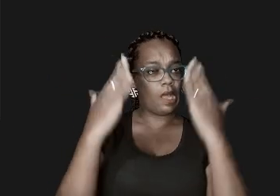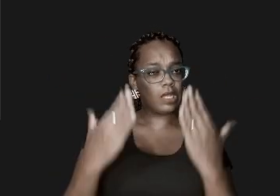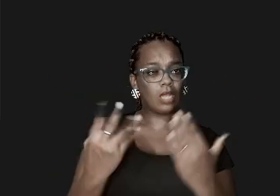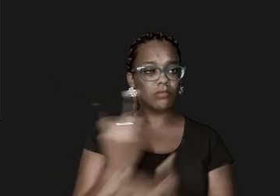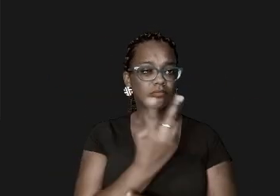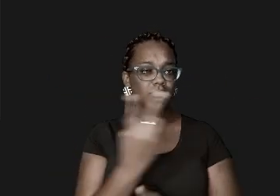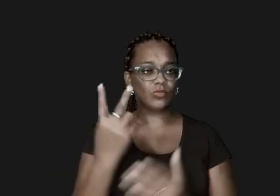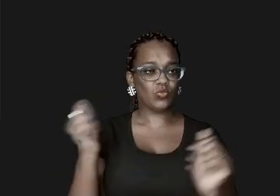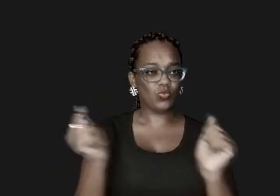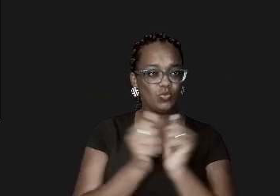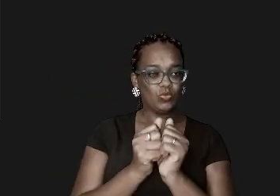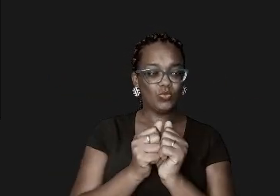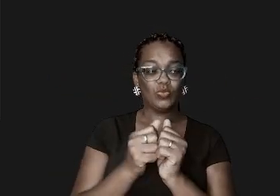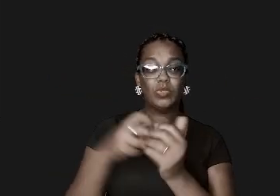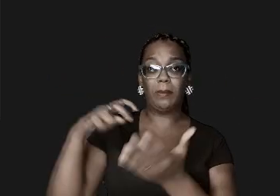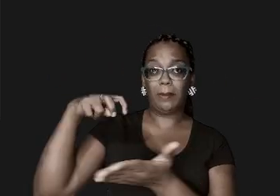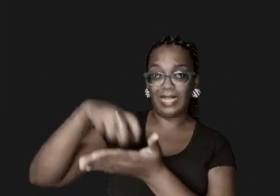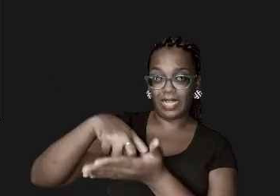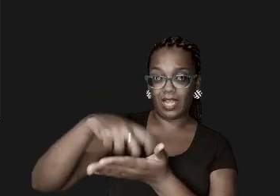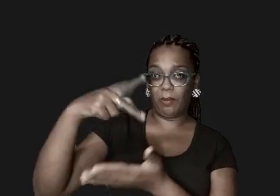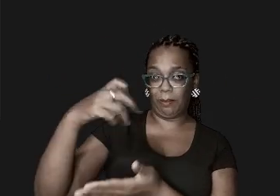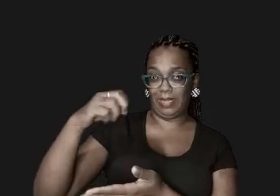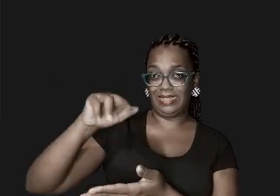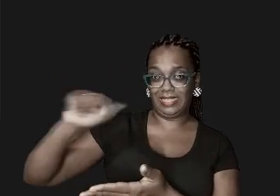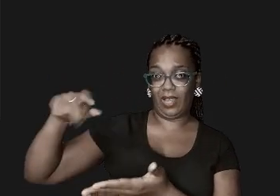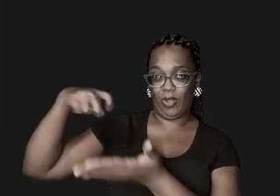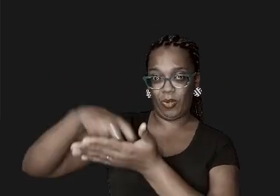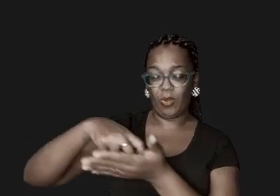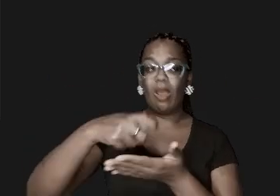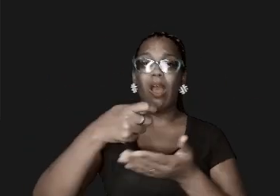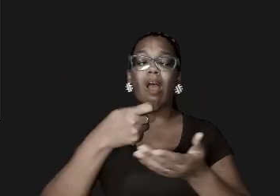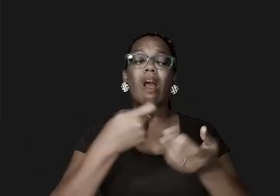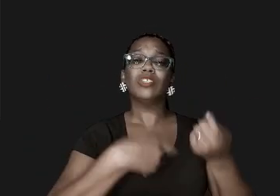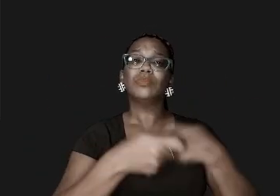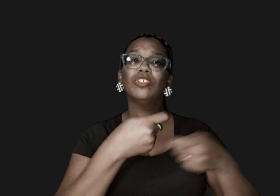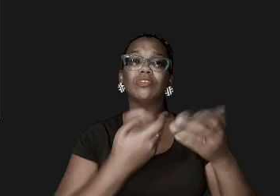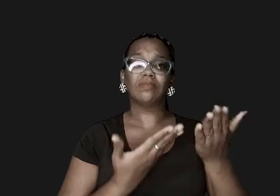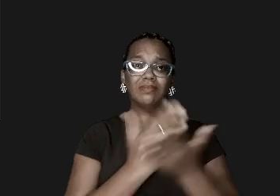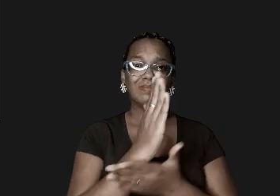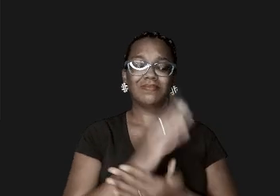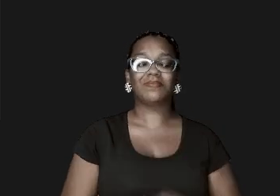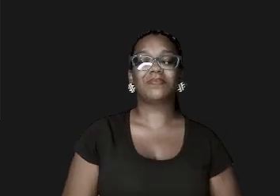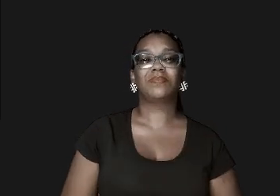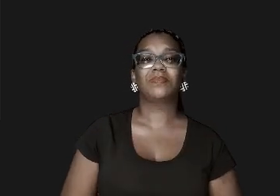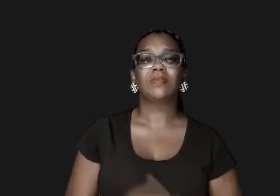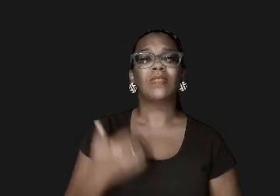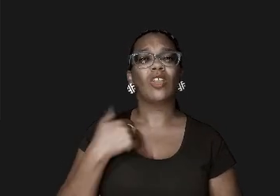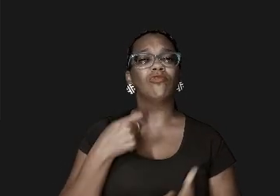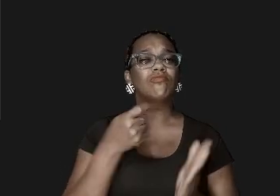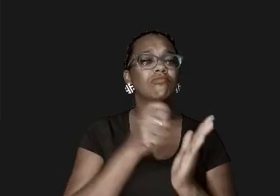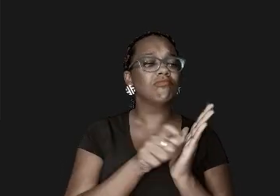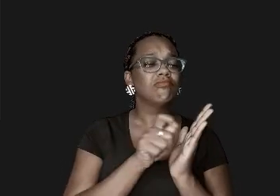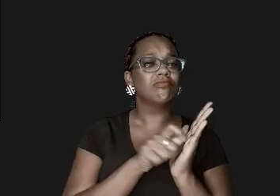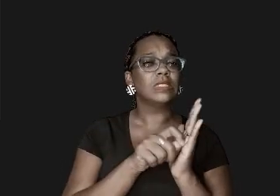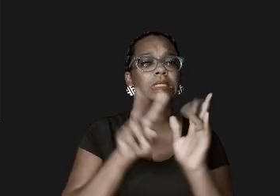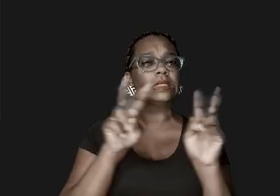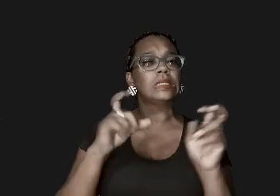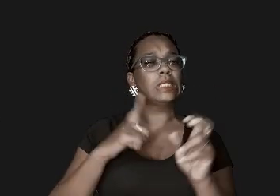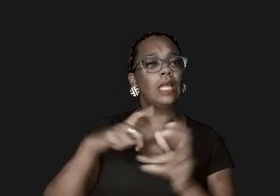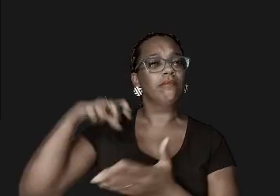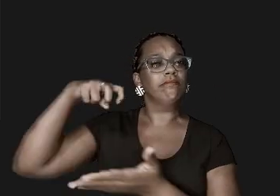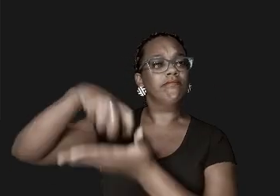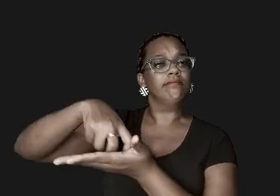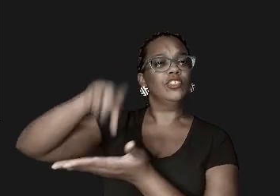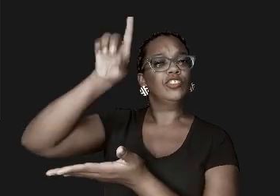Penal com direito administrativo sancionador em que ele se firma e por que que é tão importante quando a gente Analisa as duas coisas em conjunto o penal e o administrativo